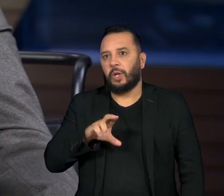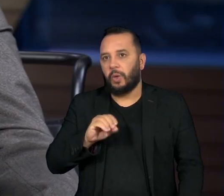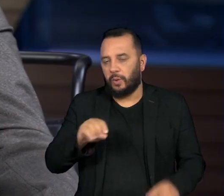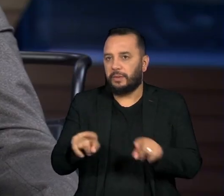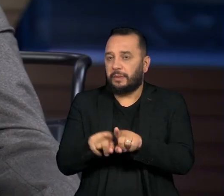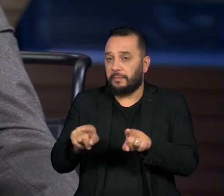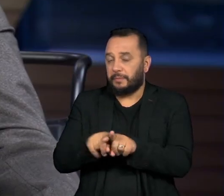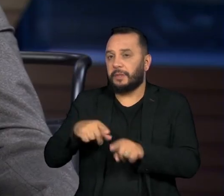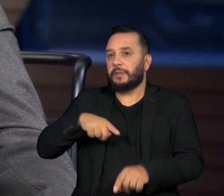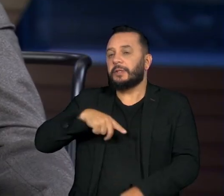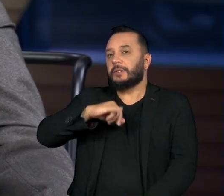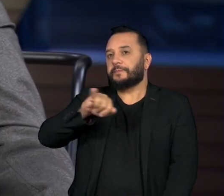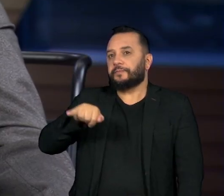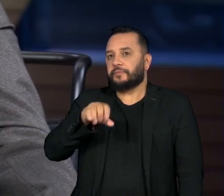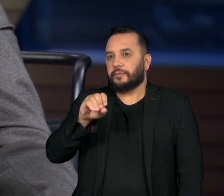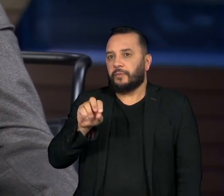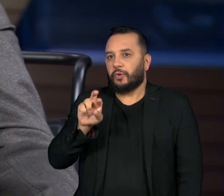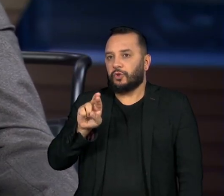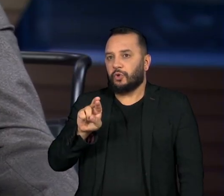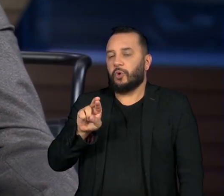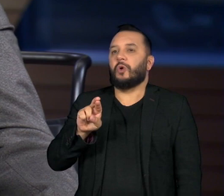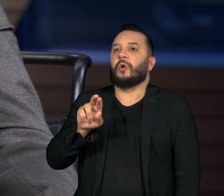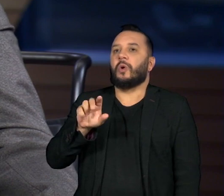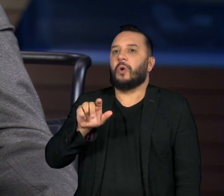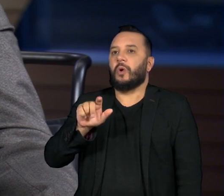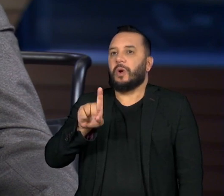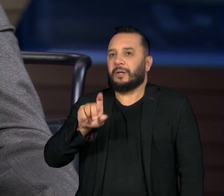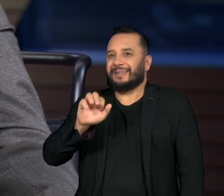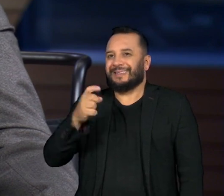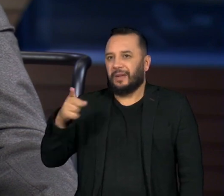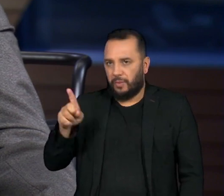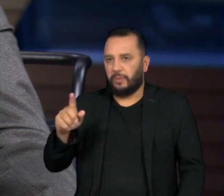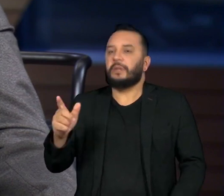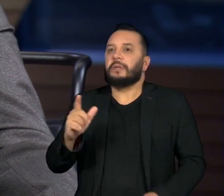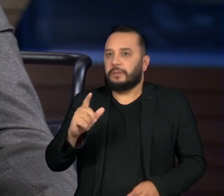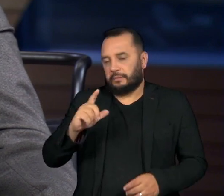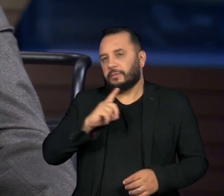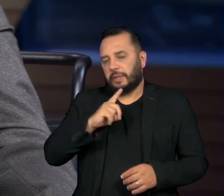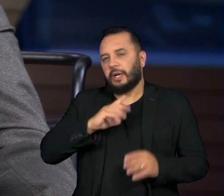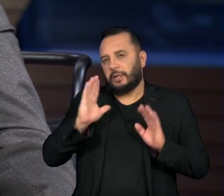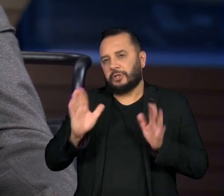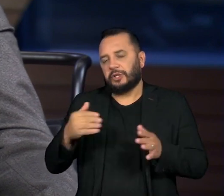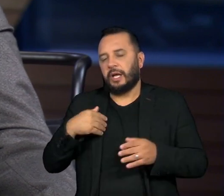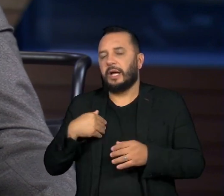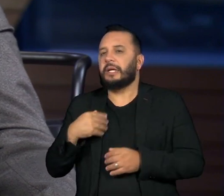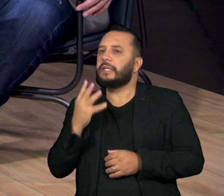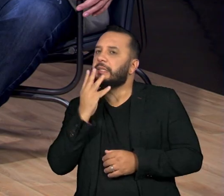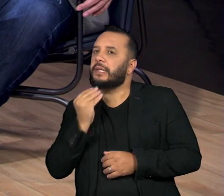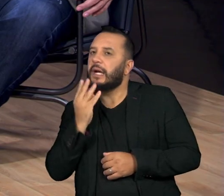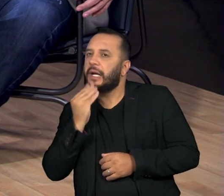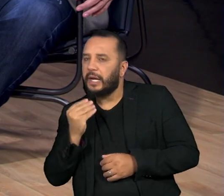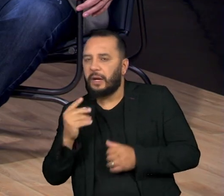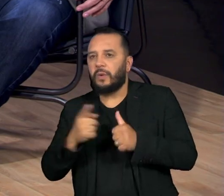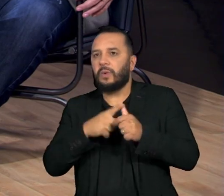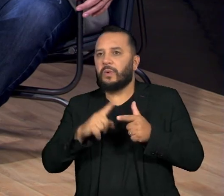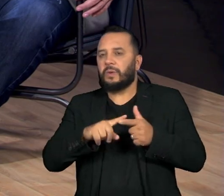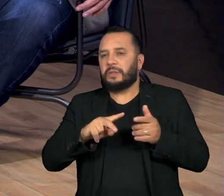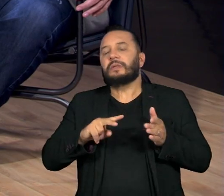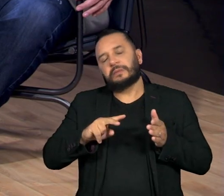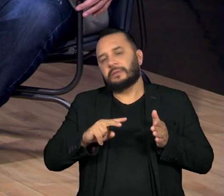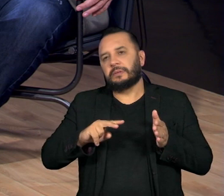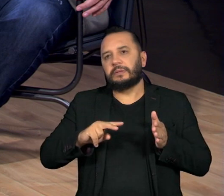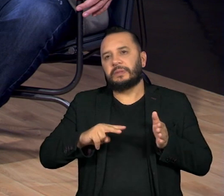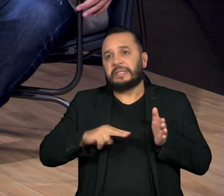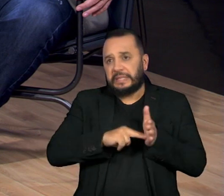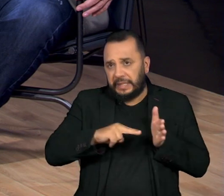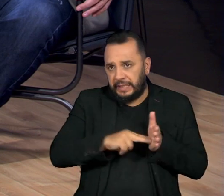Jordão, na divisa entre Israel, Síria e Jordânia, que é sempre uma fonte de tensão. E nós não precisamos ir muito